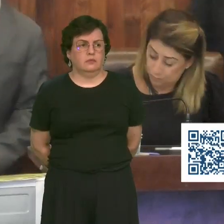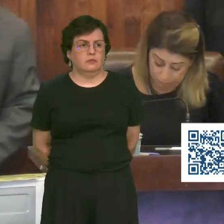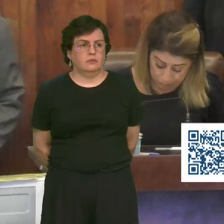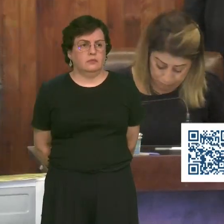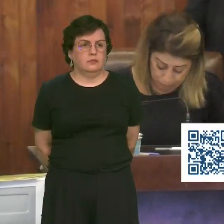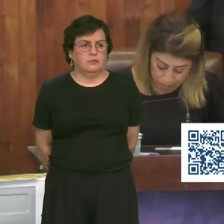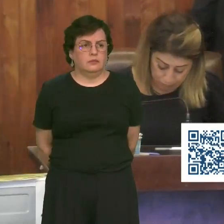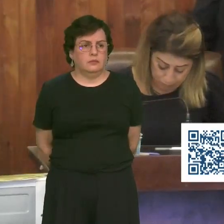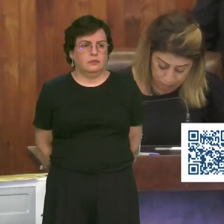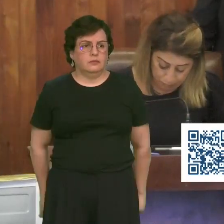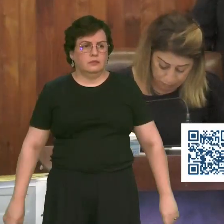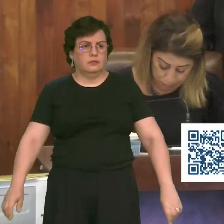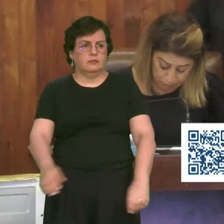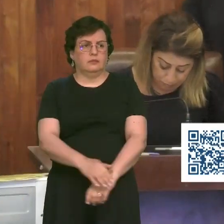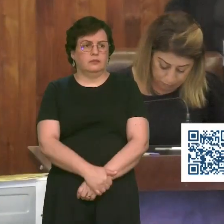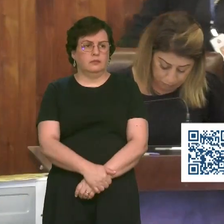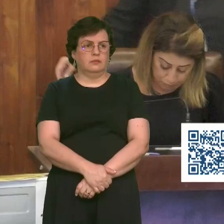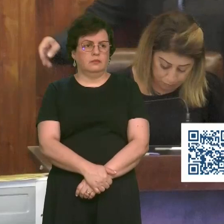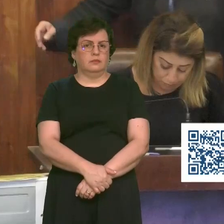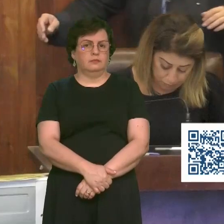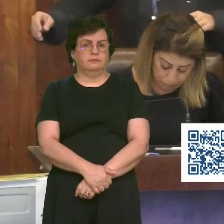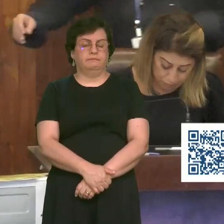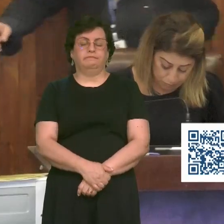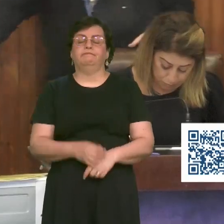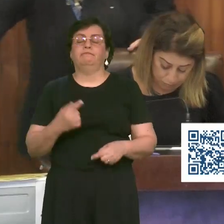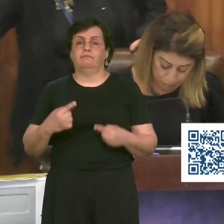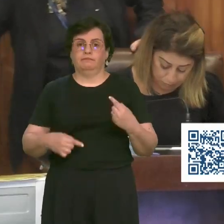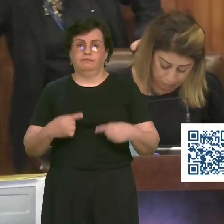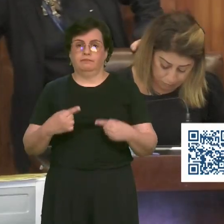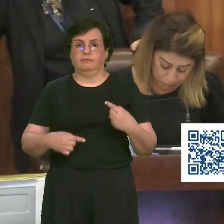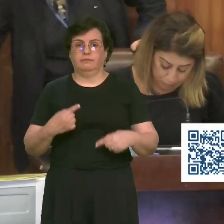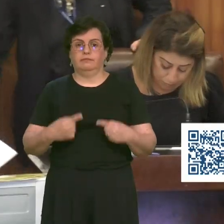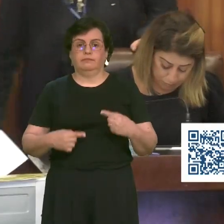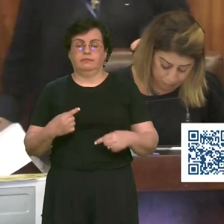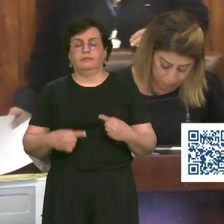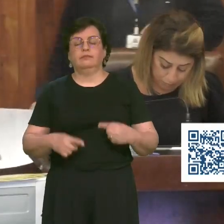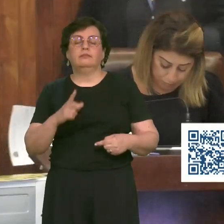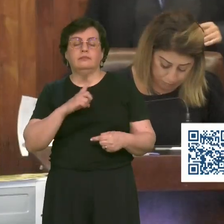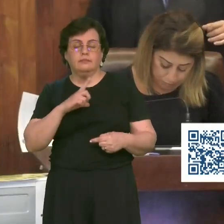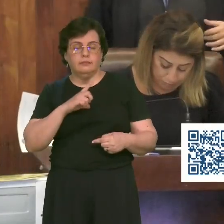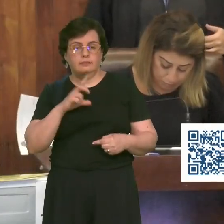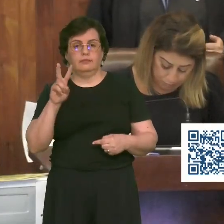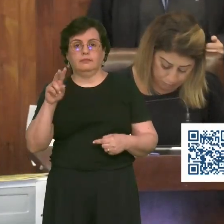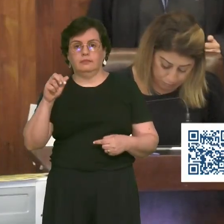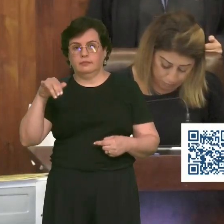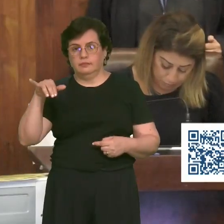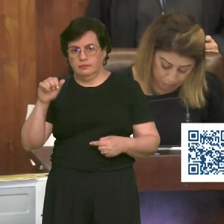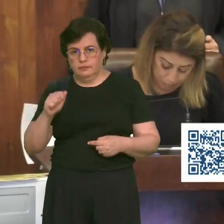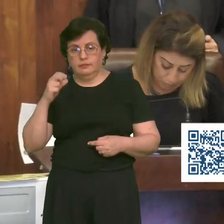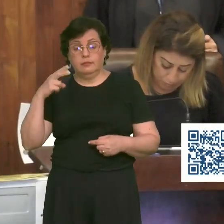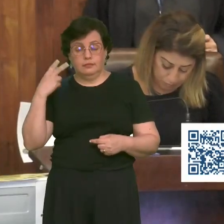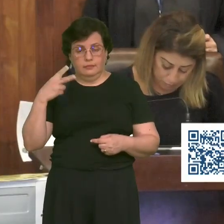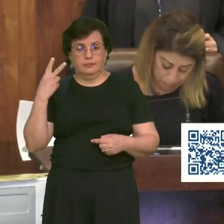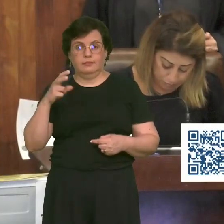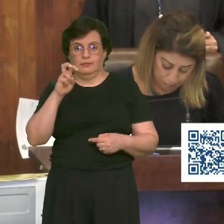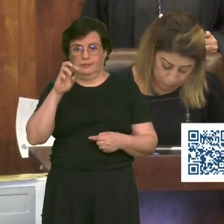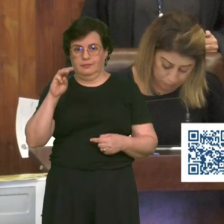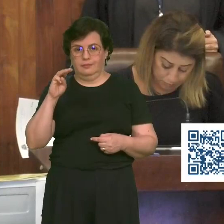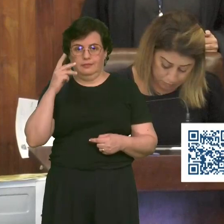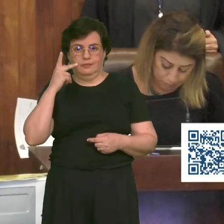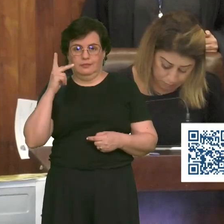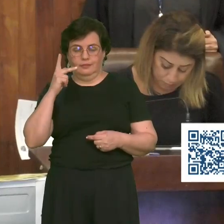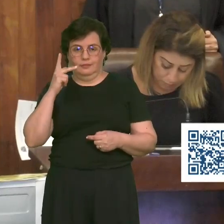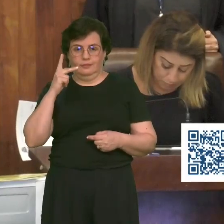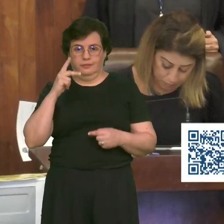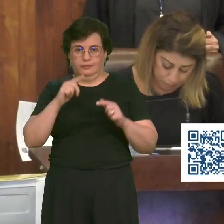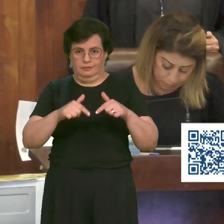o requerimento encontra-se discussão pedra palavra vereadora autora do requerimento Vania Ramos que dispõe na forma regimental de 5 minutos para